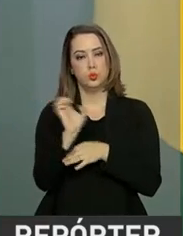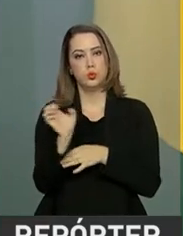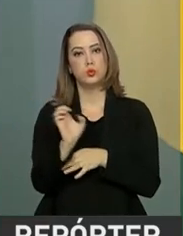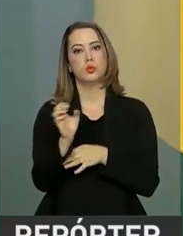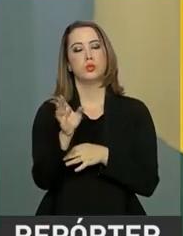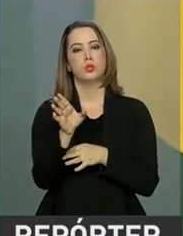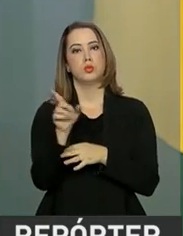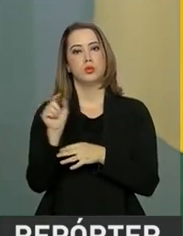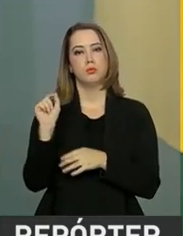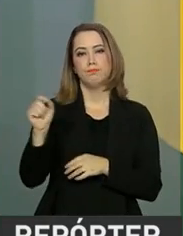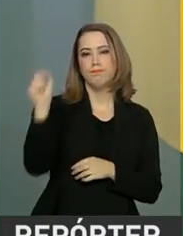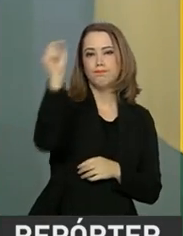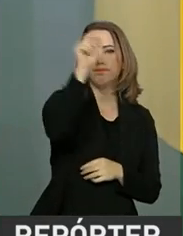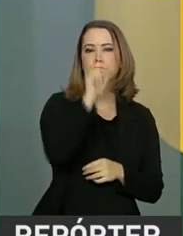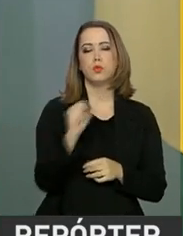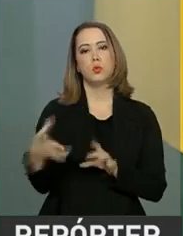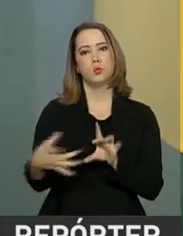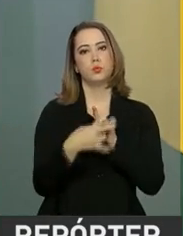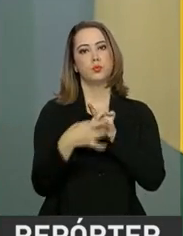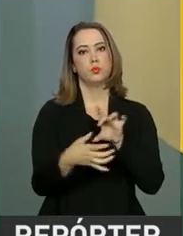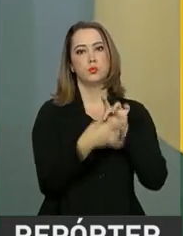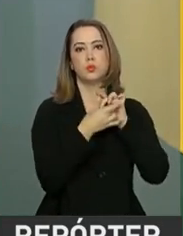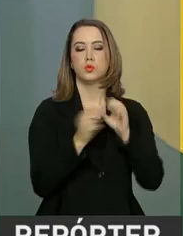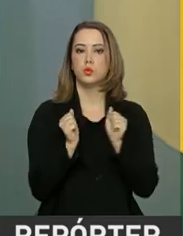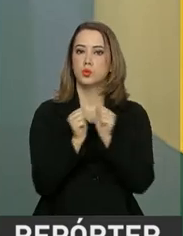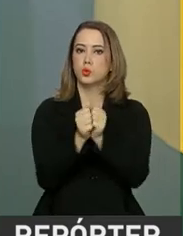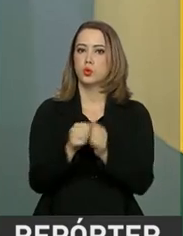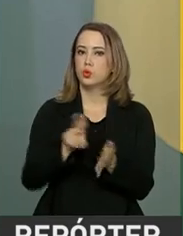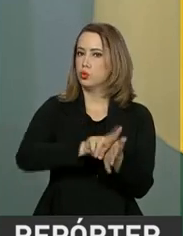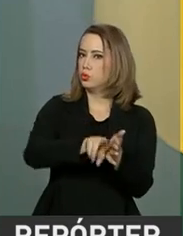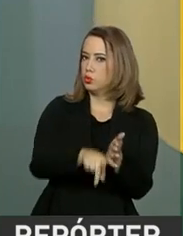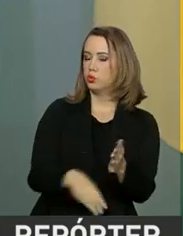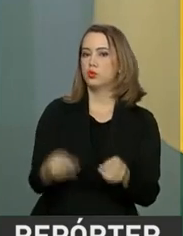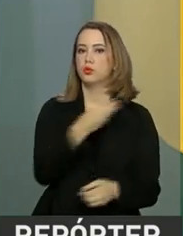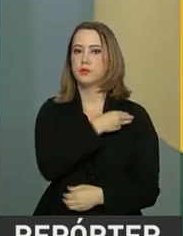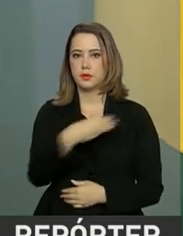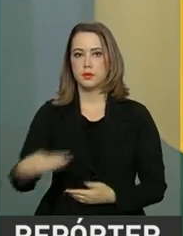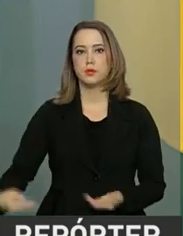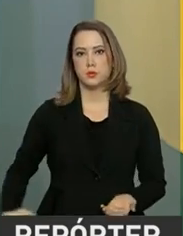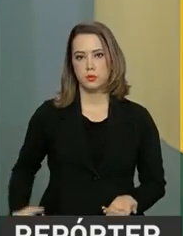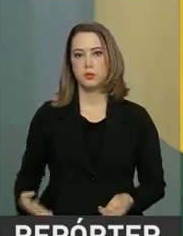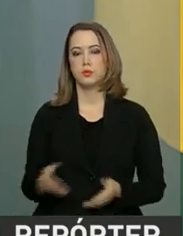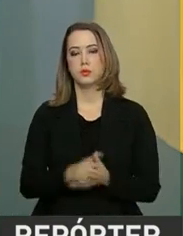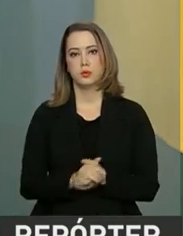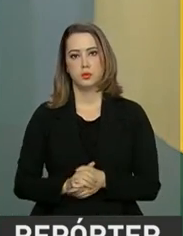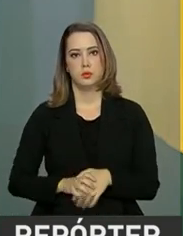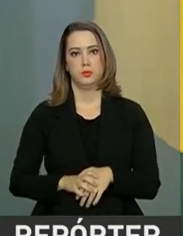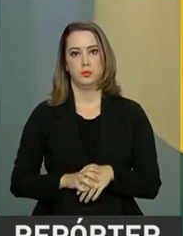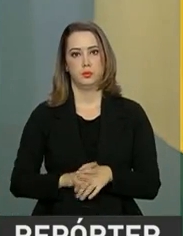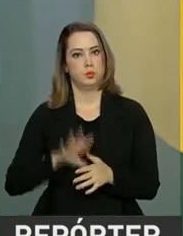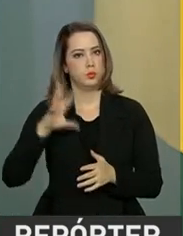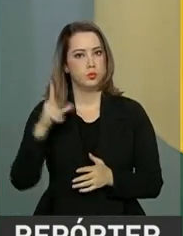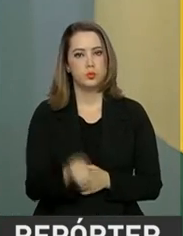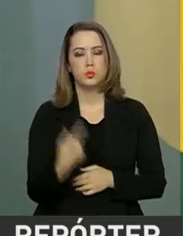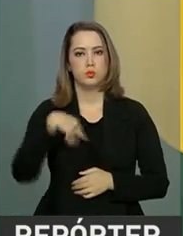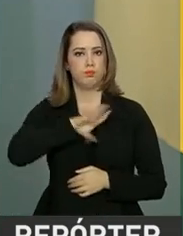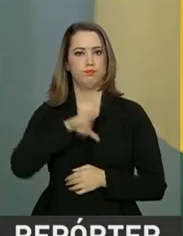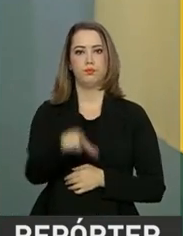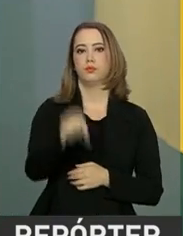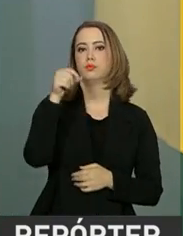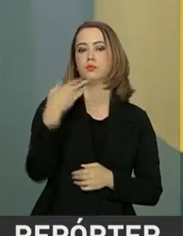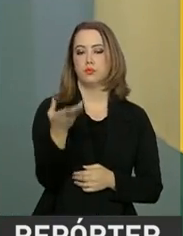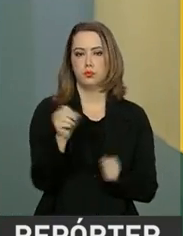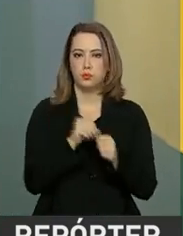isso capitaneado pela área econômica pelo mereles pelo Diogo pela sua equipe pela equipe da fazenda do planejamento quando nós decidimos fazer